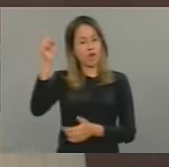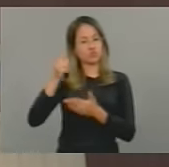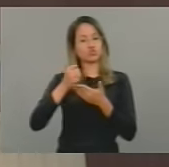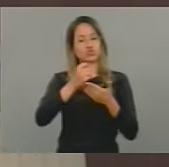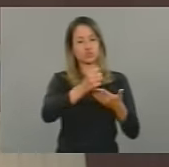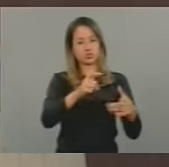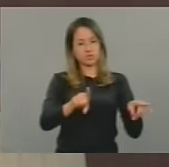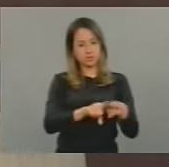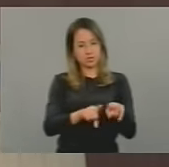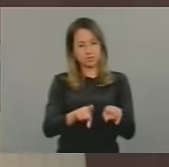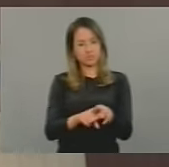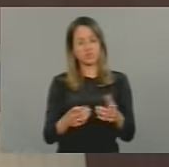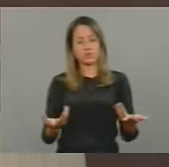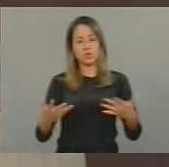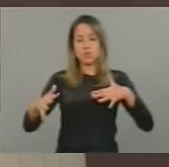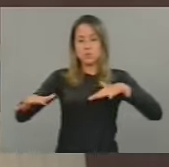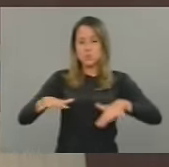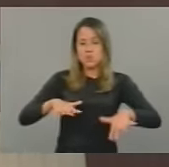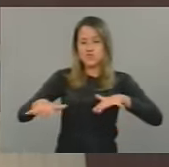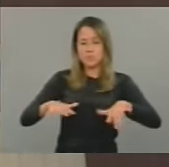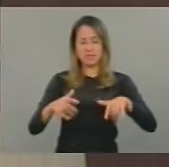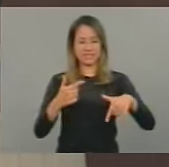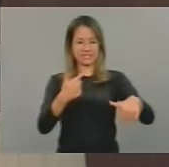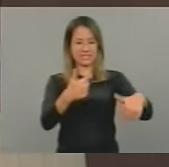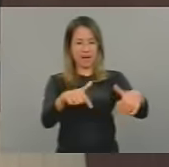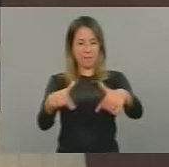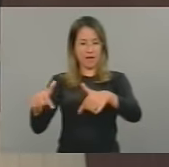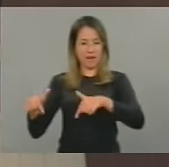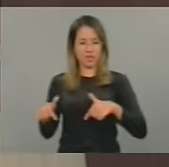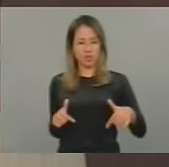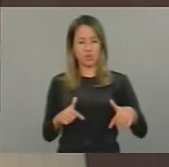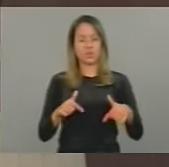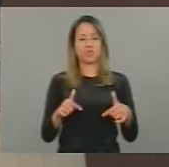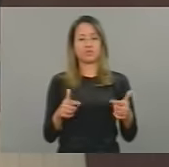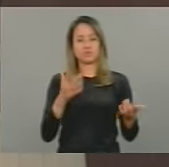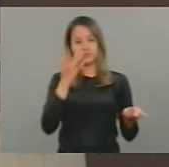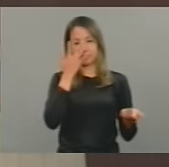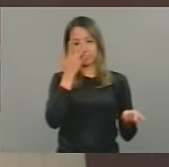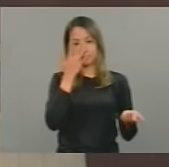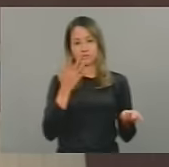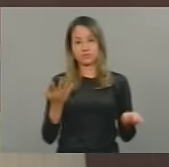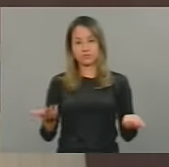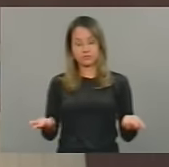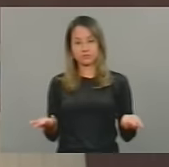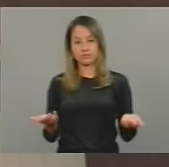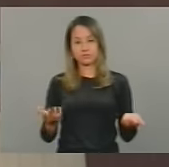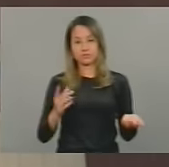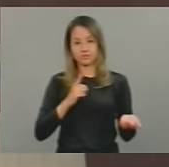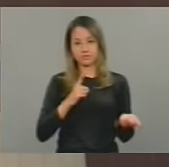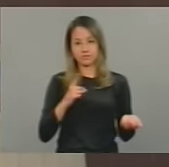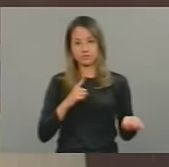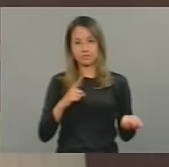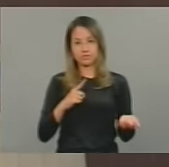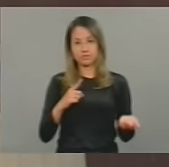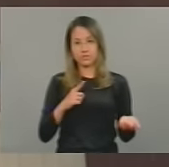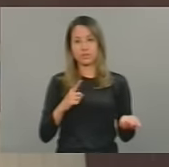construiu movimentos de trabalhadores, os primeiros ainda no século XIX. Partido Operário do